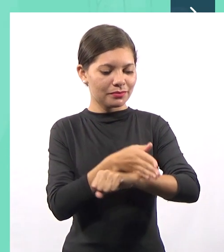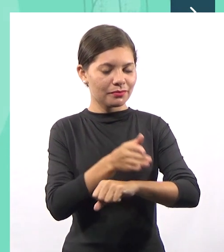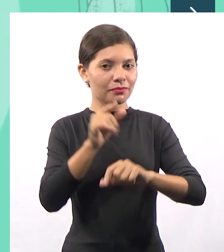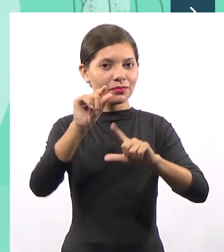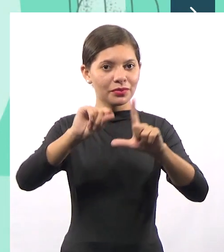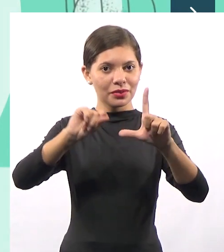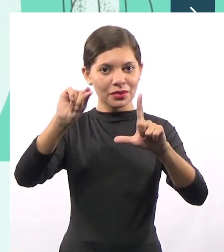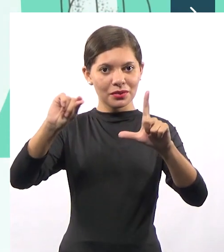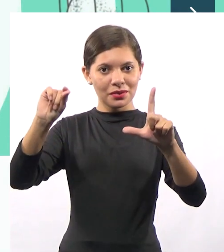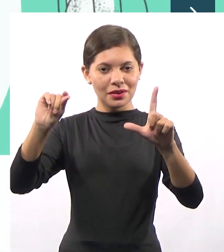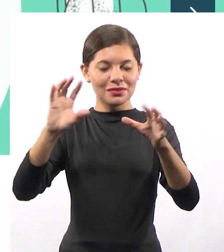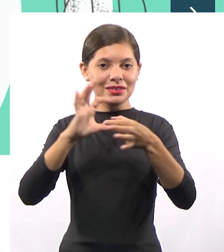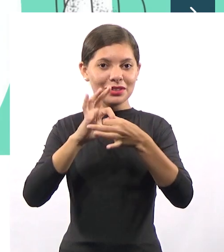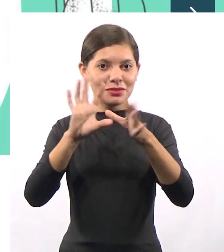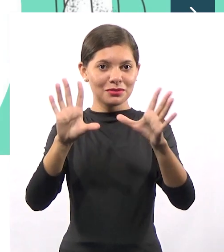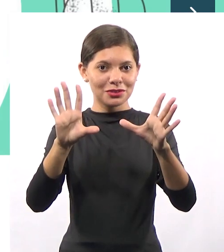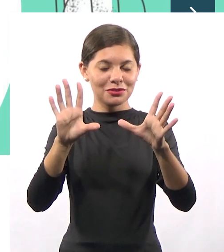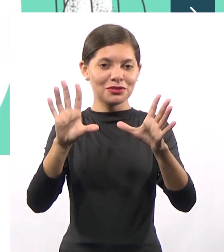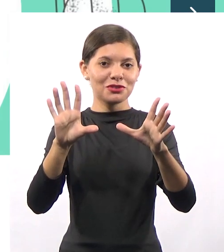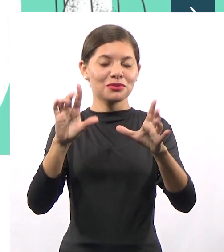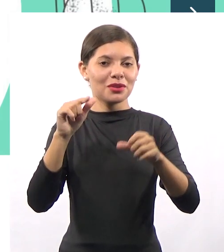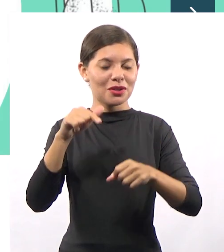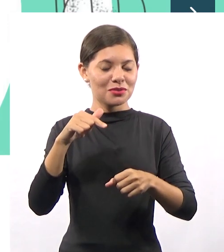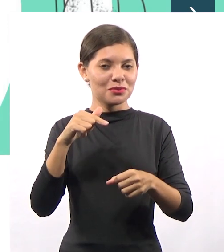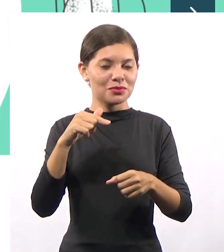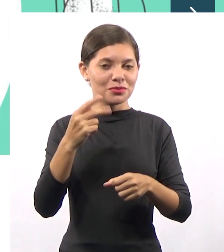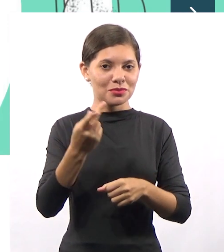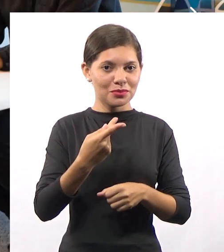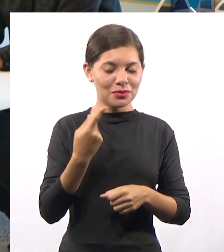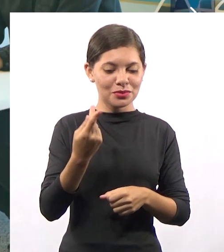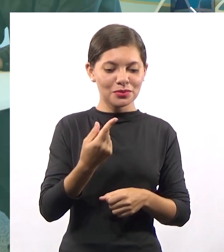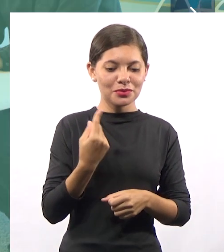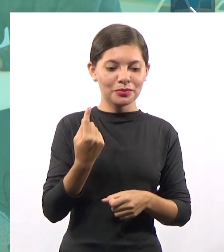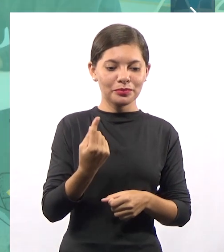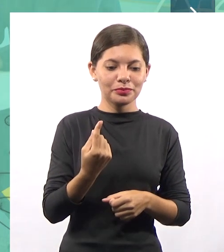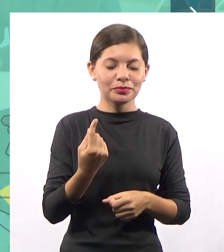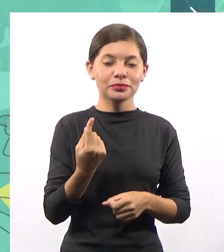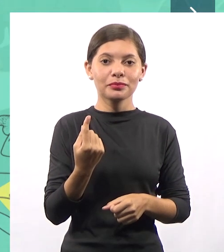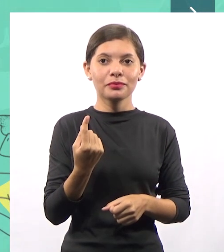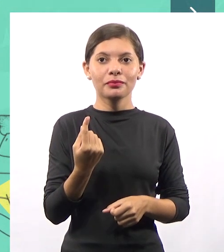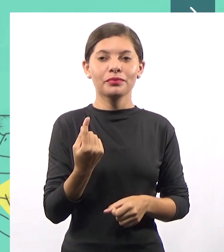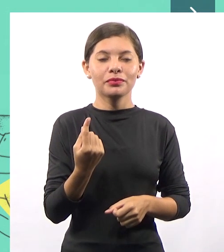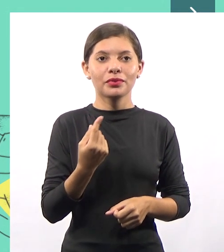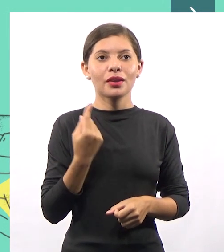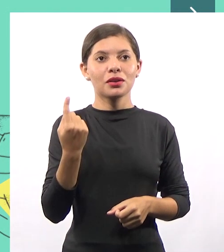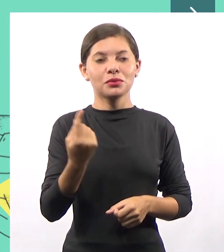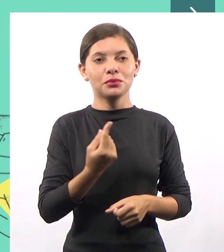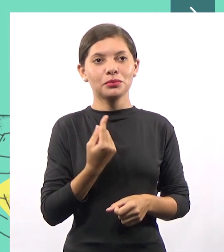o infográfico, que também está disponível lá no nosso